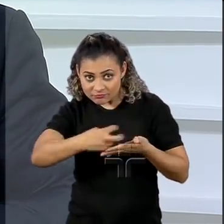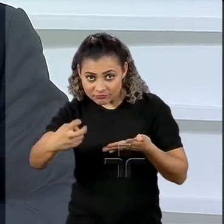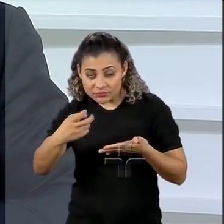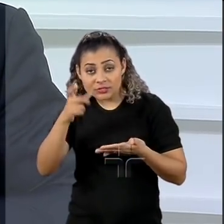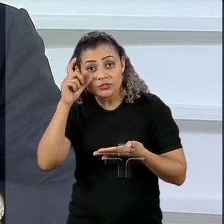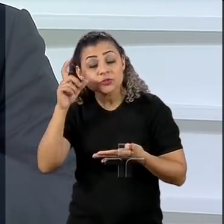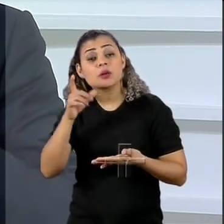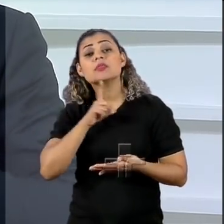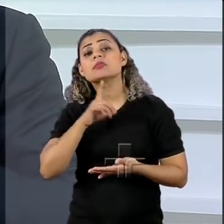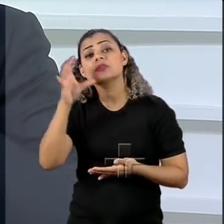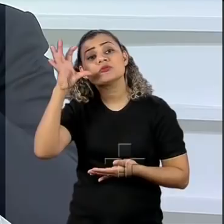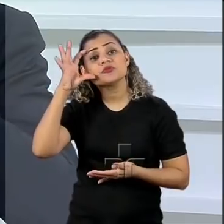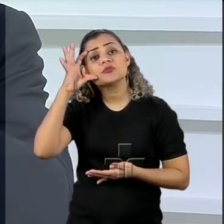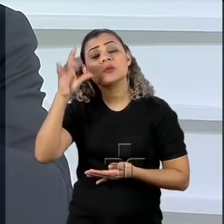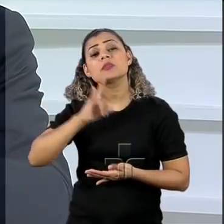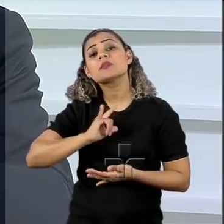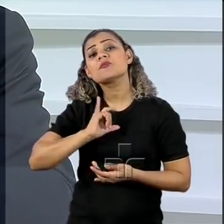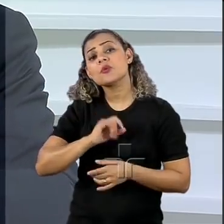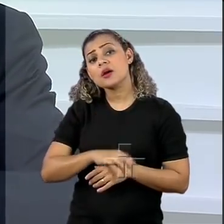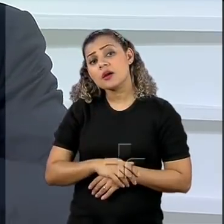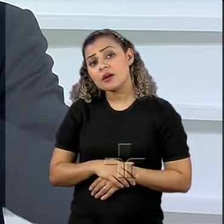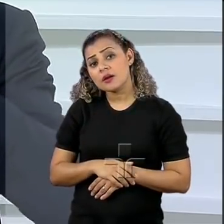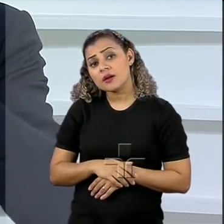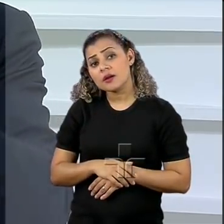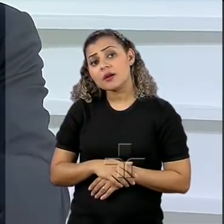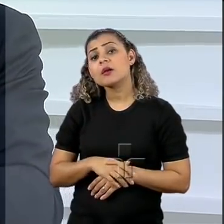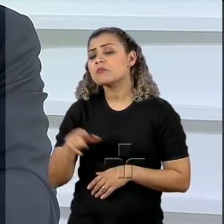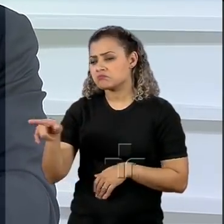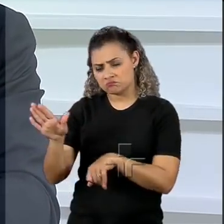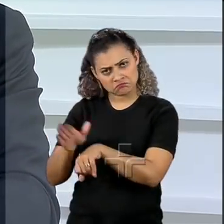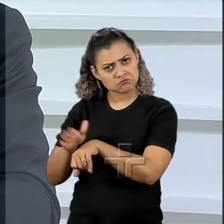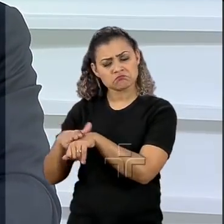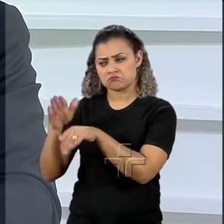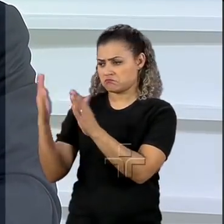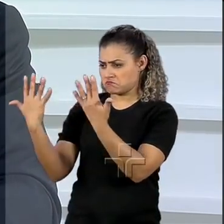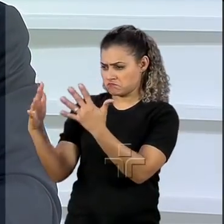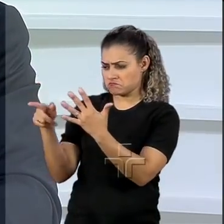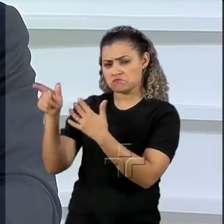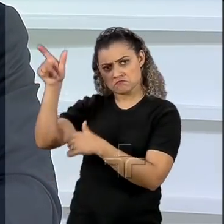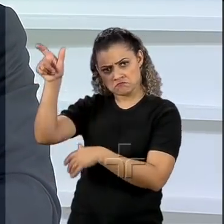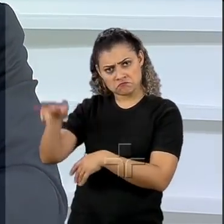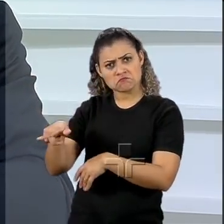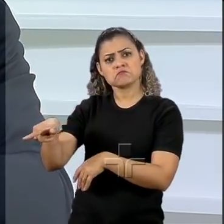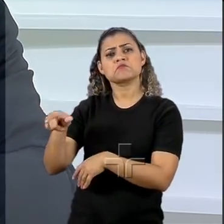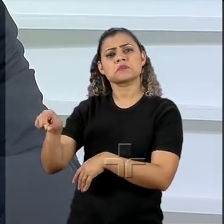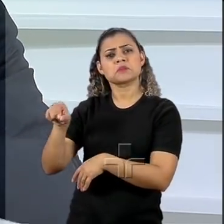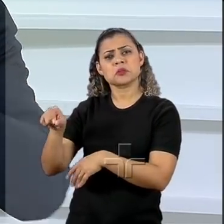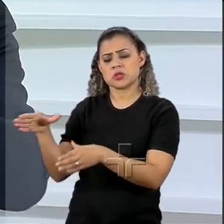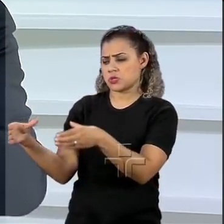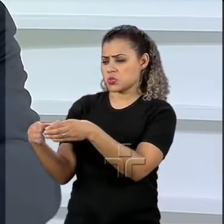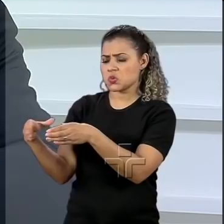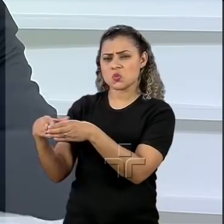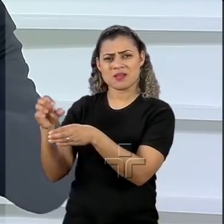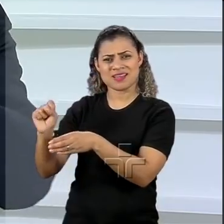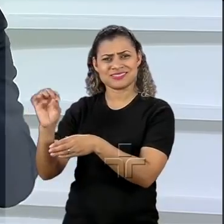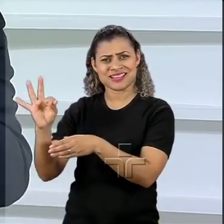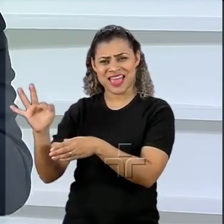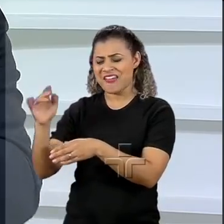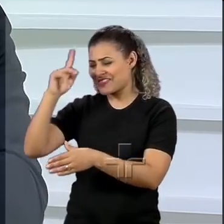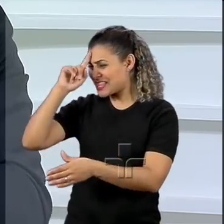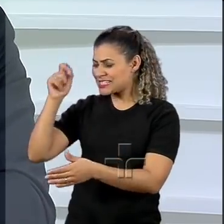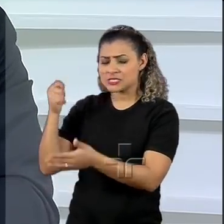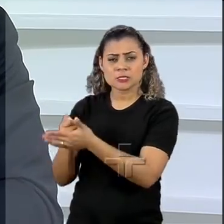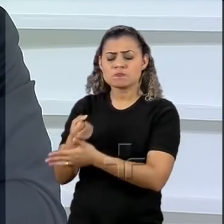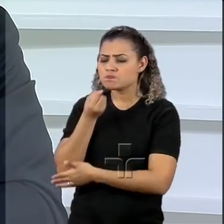extremamente coeso em termos de atendimento célere nas